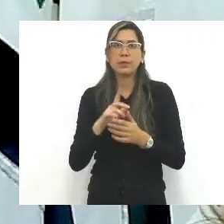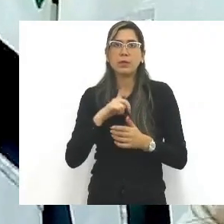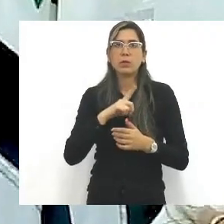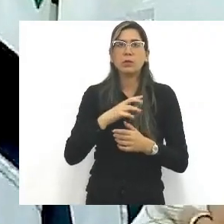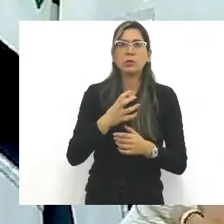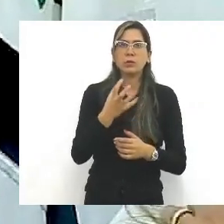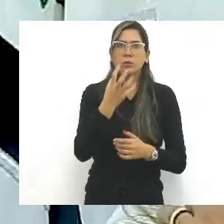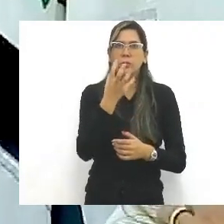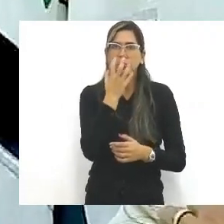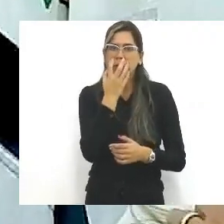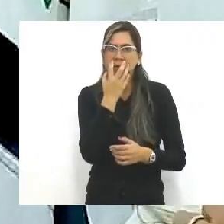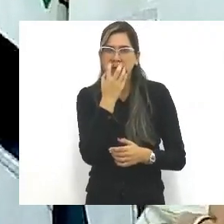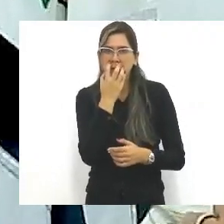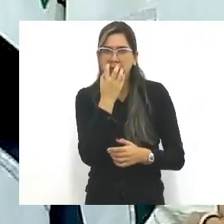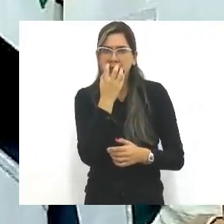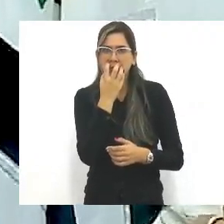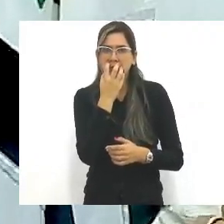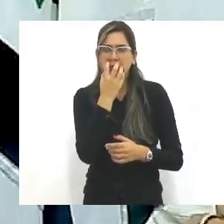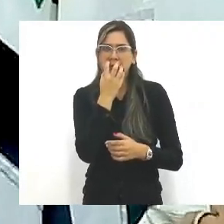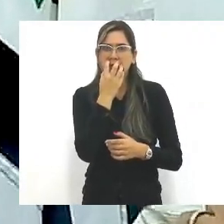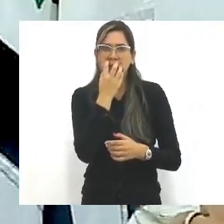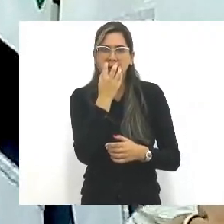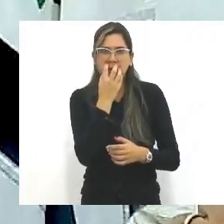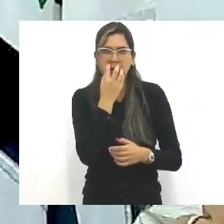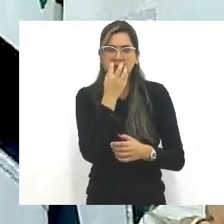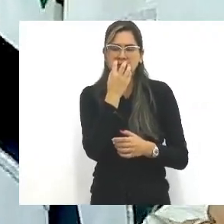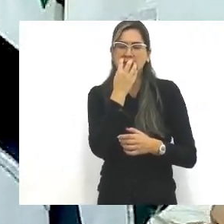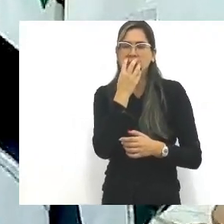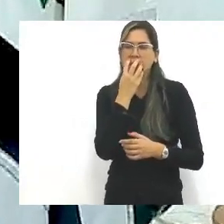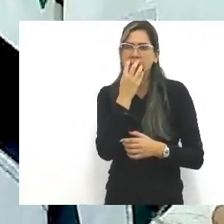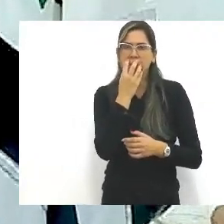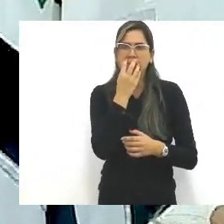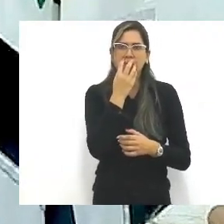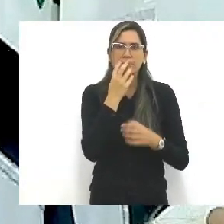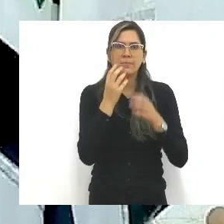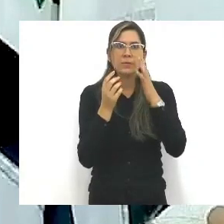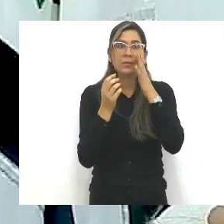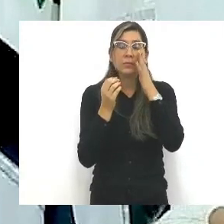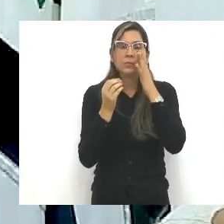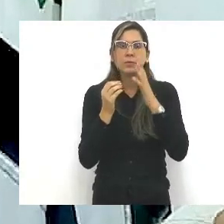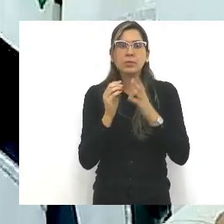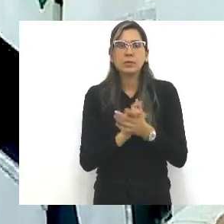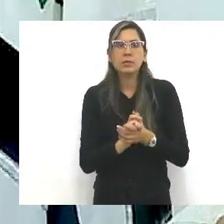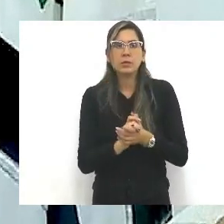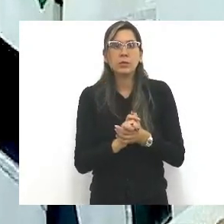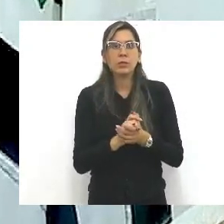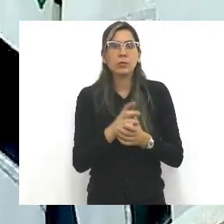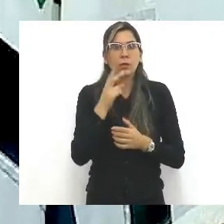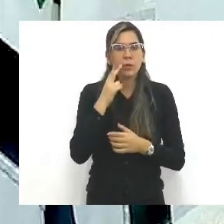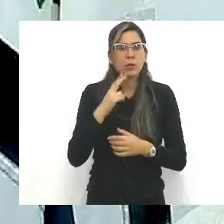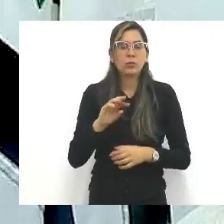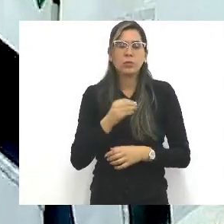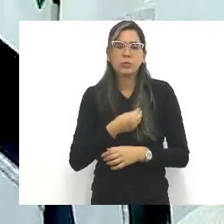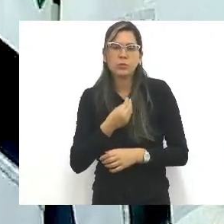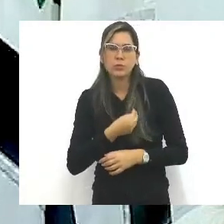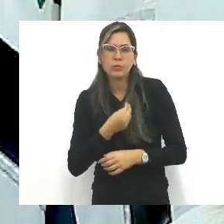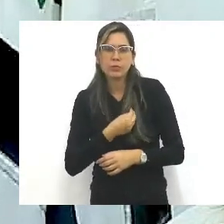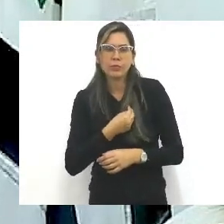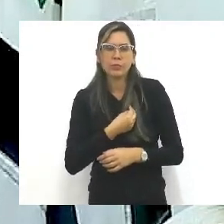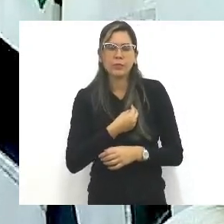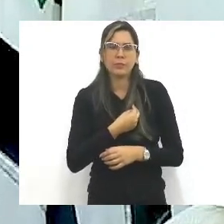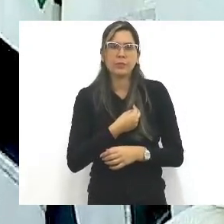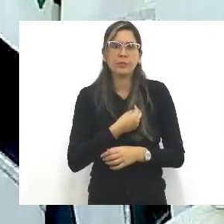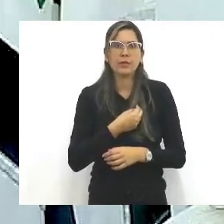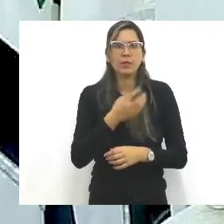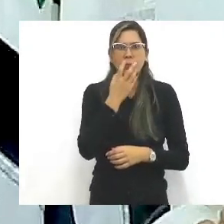ele envelheceu, nós tínhamos um labrador chamado Jagolé, e ele envelheceu, ele partiu. Mas enquanto vivo, nós pegávamos ele e a